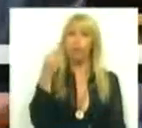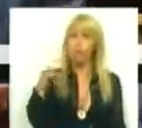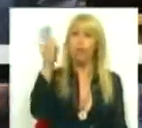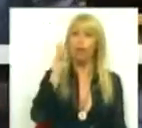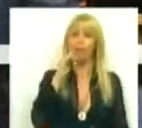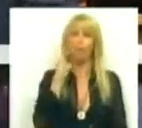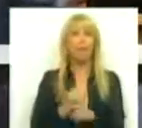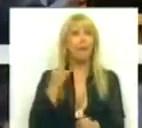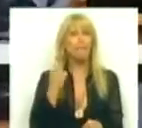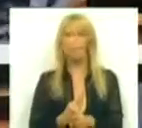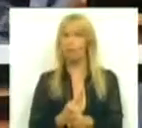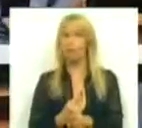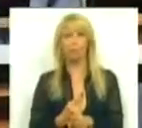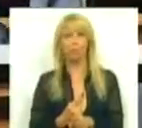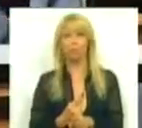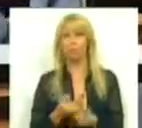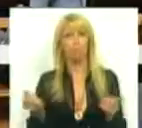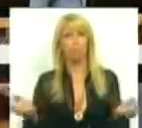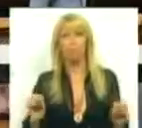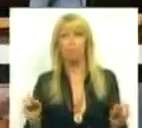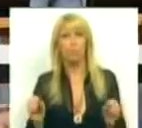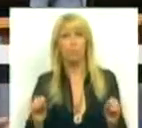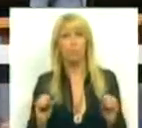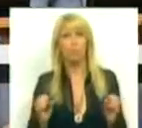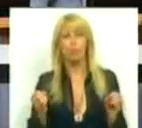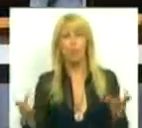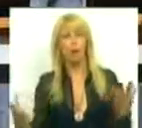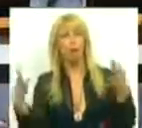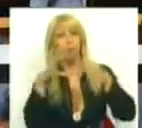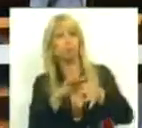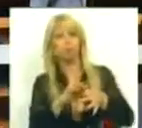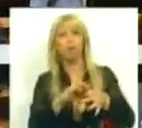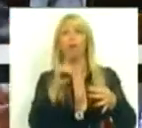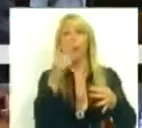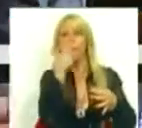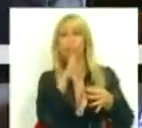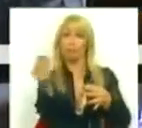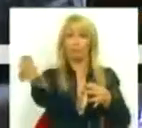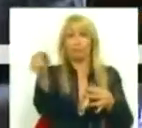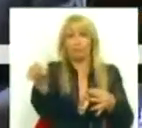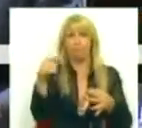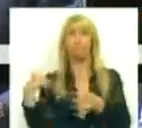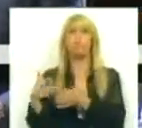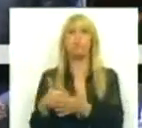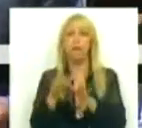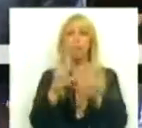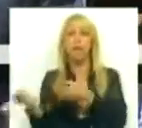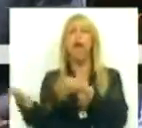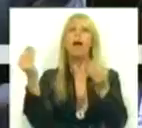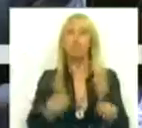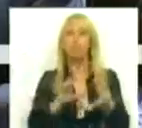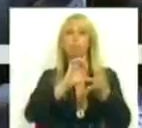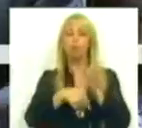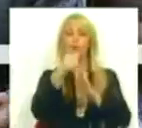de não ter convergido e ter tido esta atitude neste processo, apresentou um projeto de resolução que, em